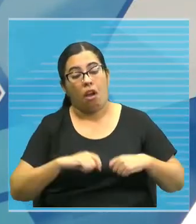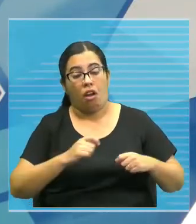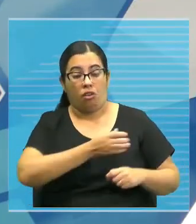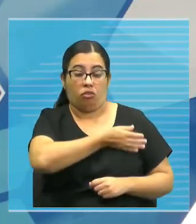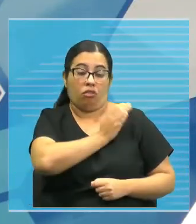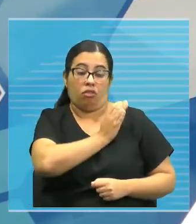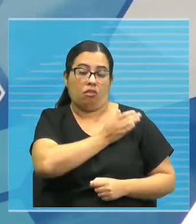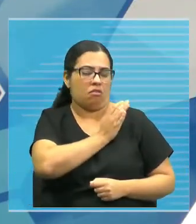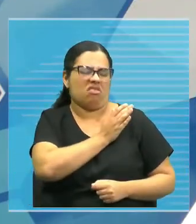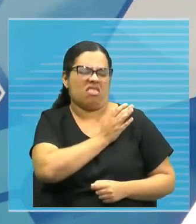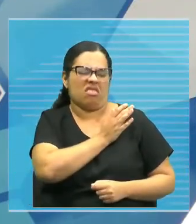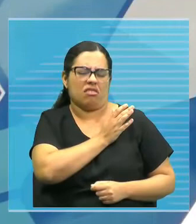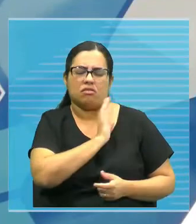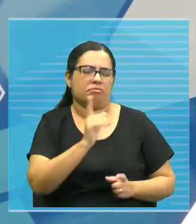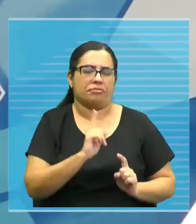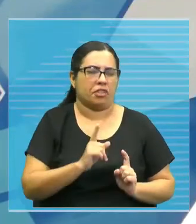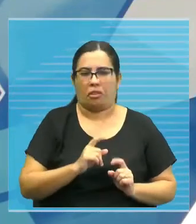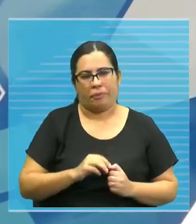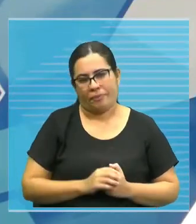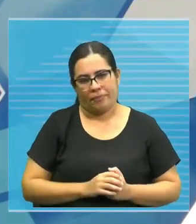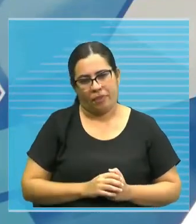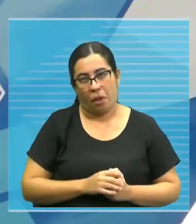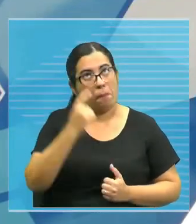cardíaco. Rapaz, será que é meu coração?